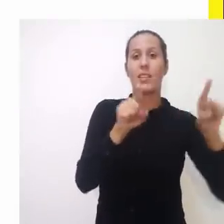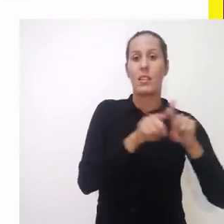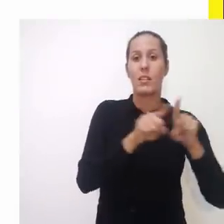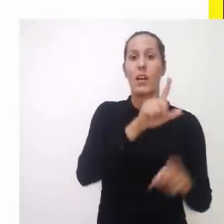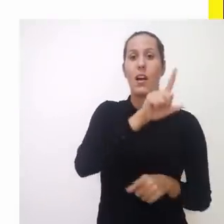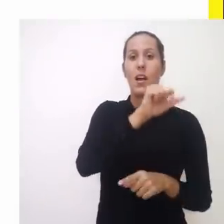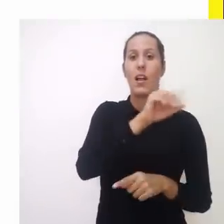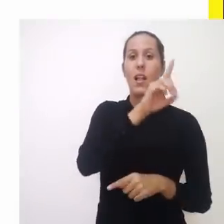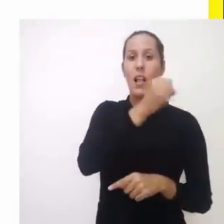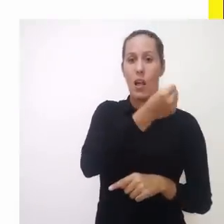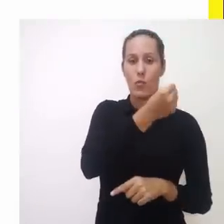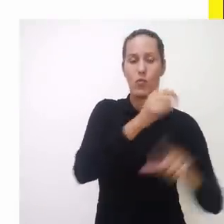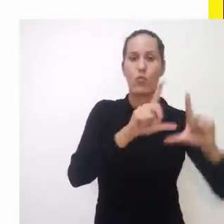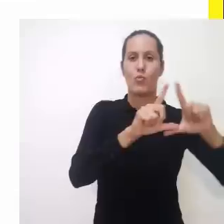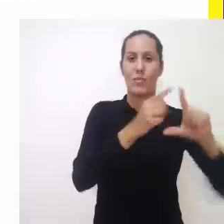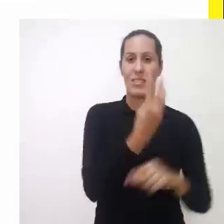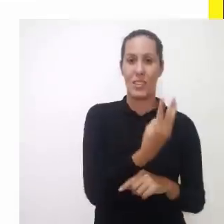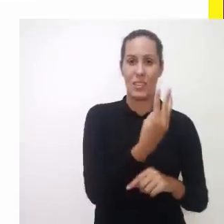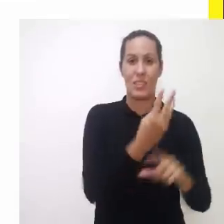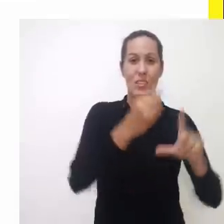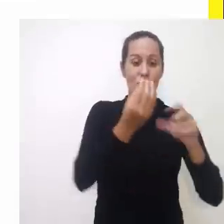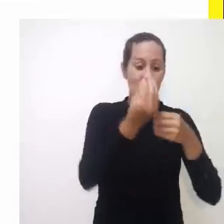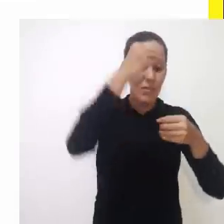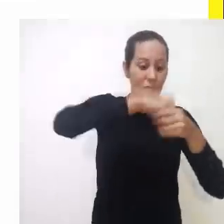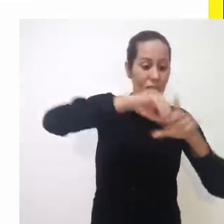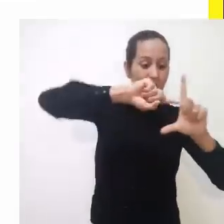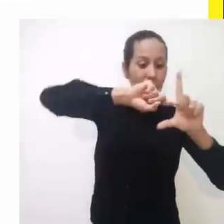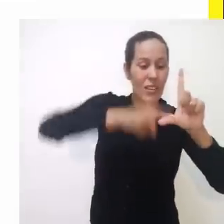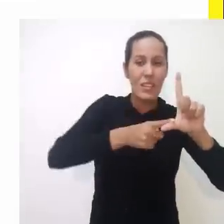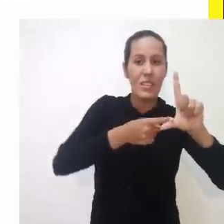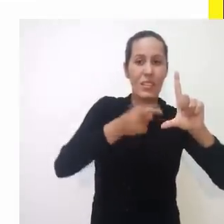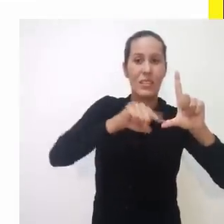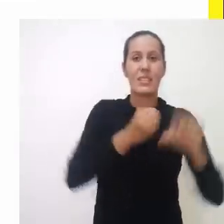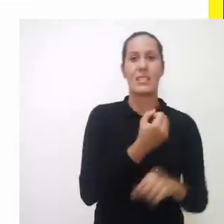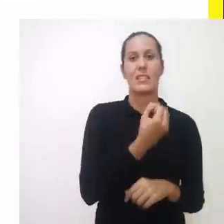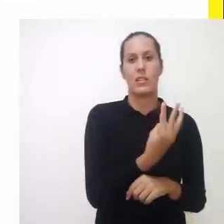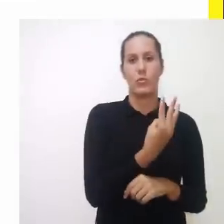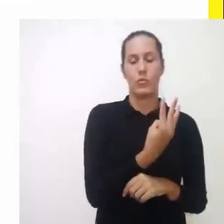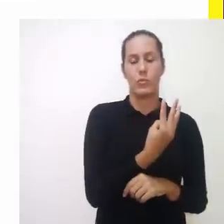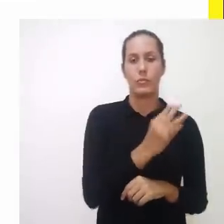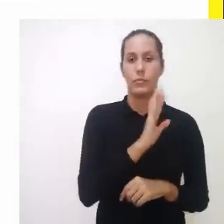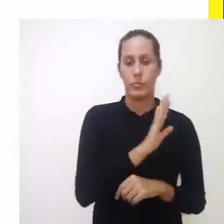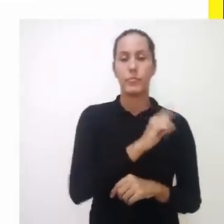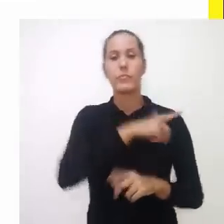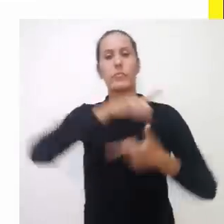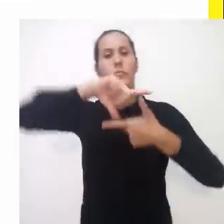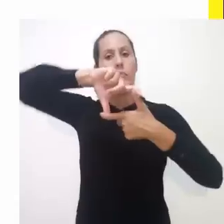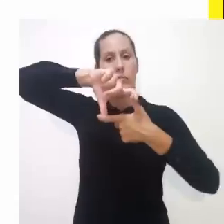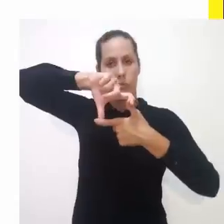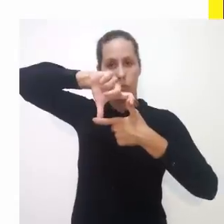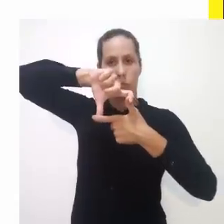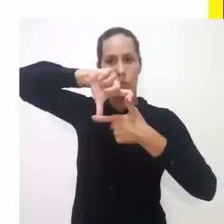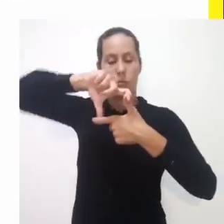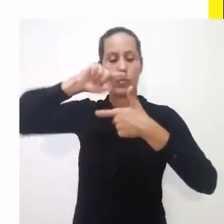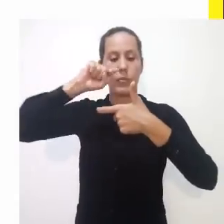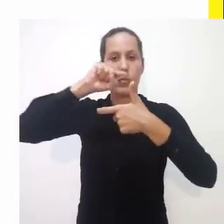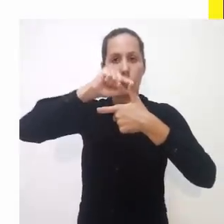terá 3 ângulos internos, ok? Assim como o quadrilátero